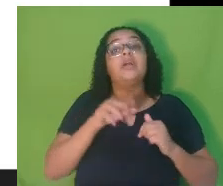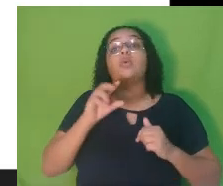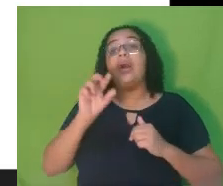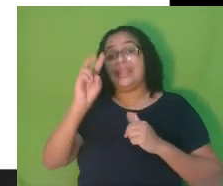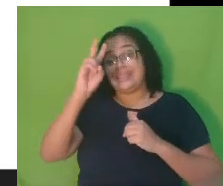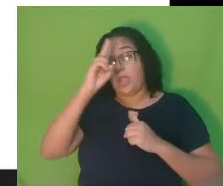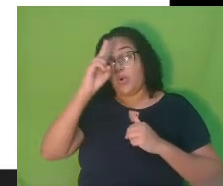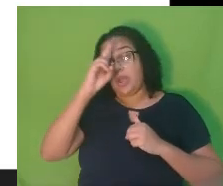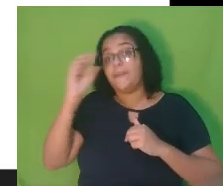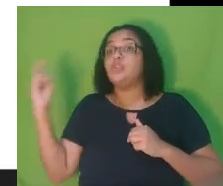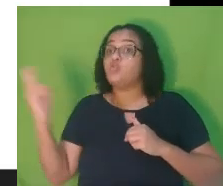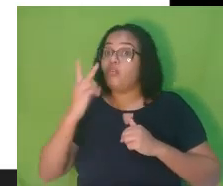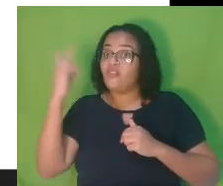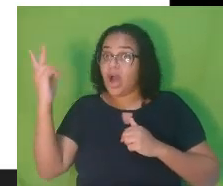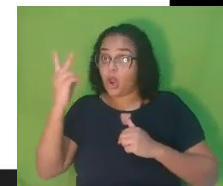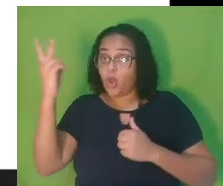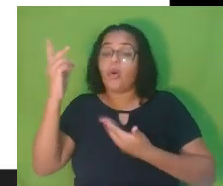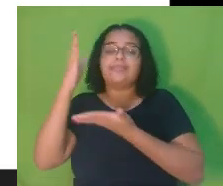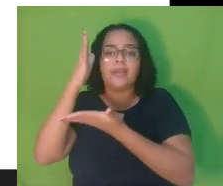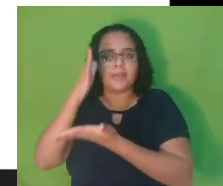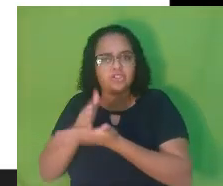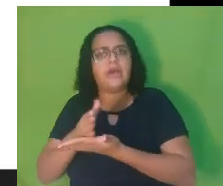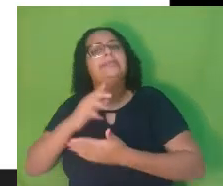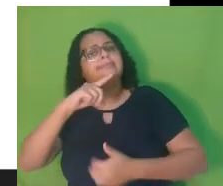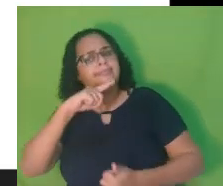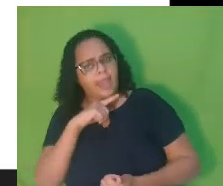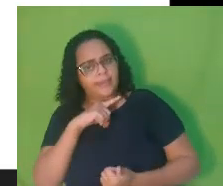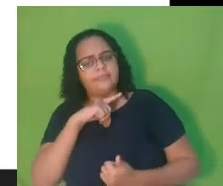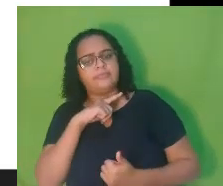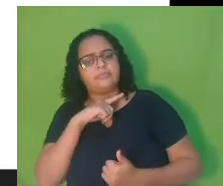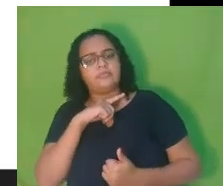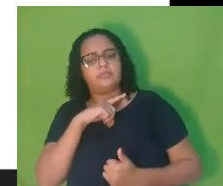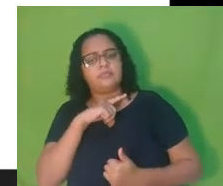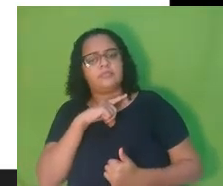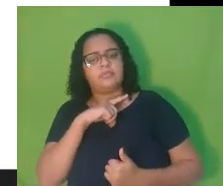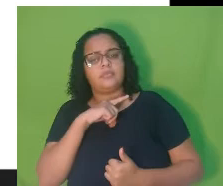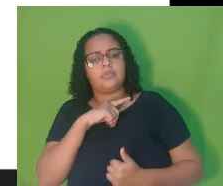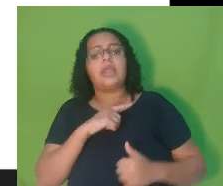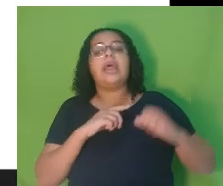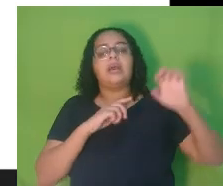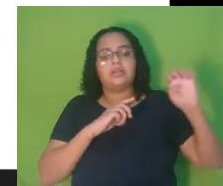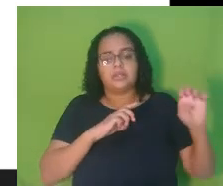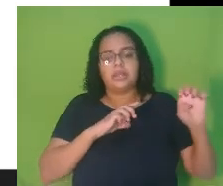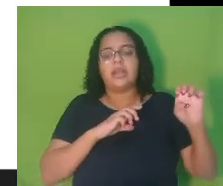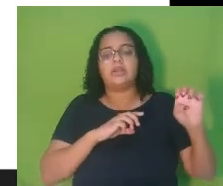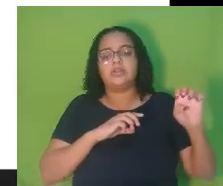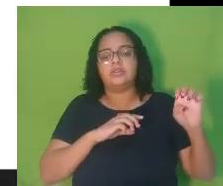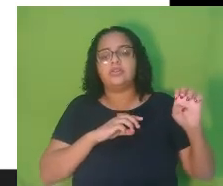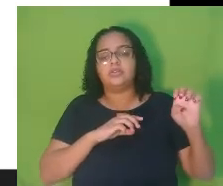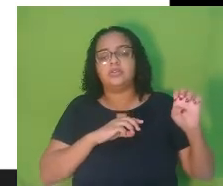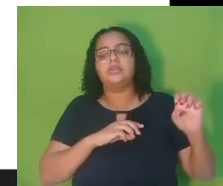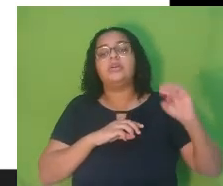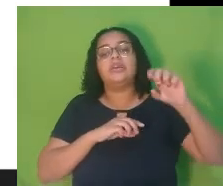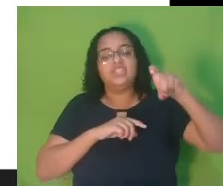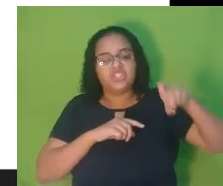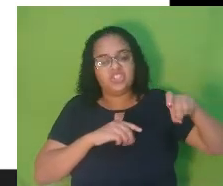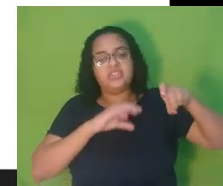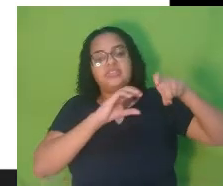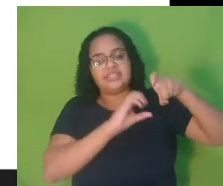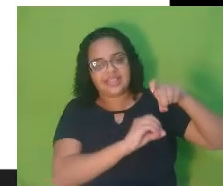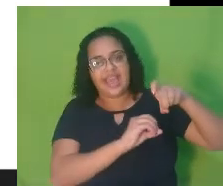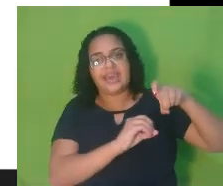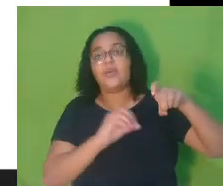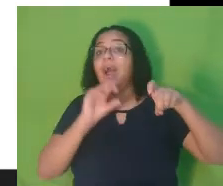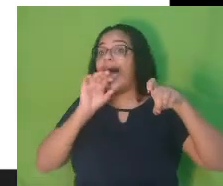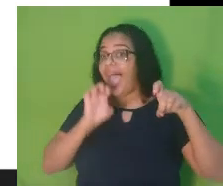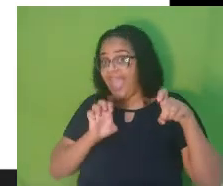valor intermediário, existe um número x0